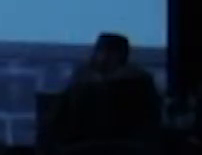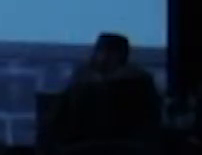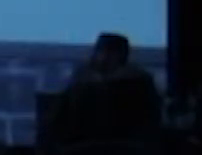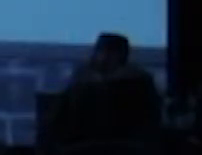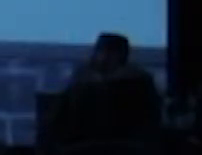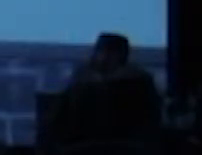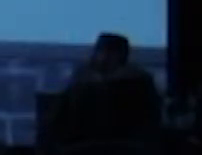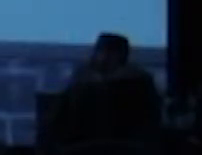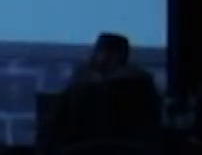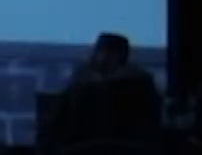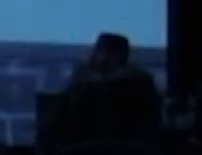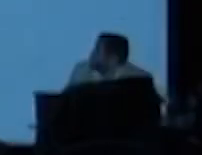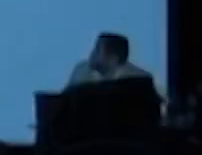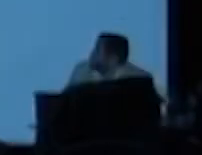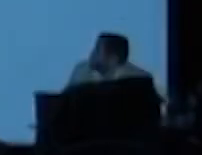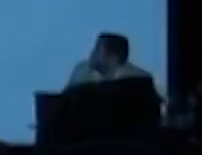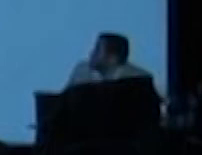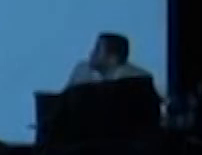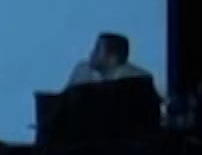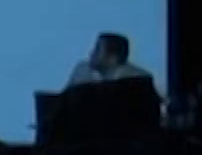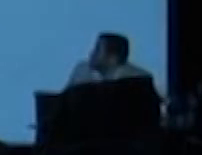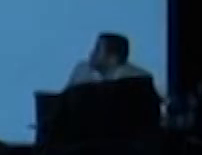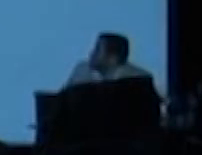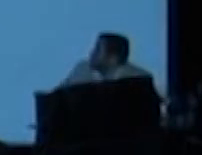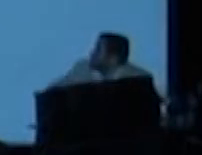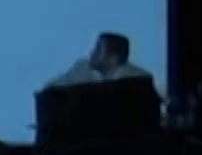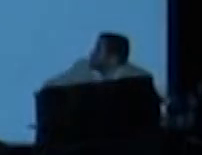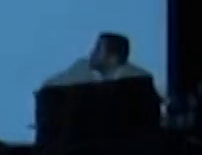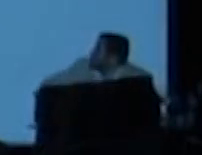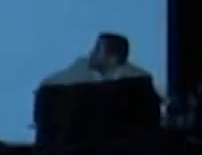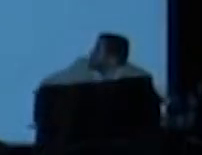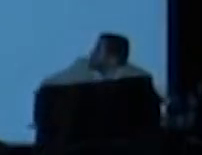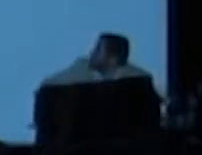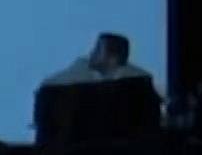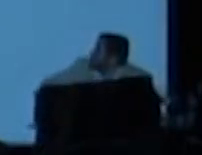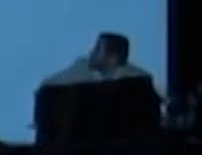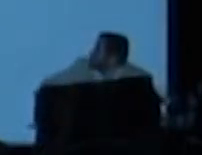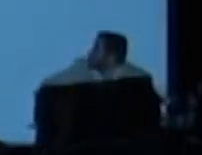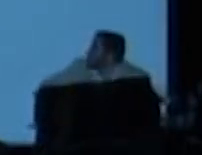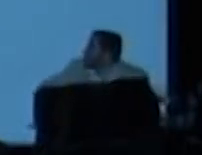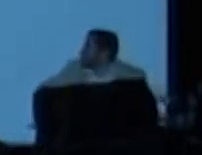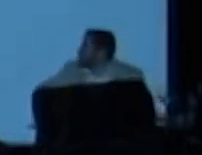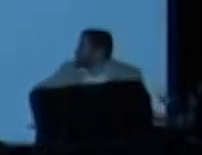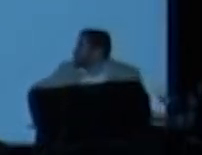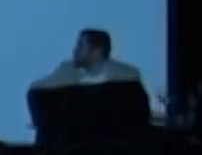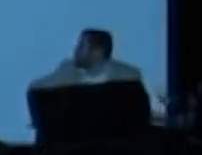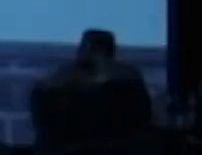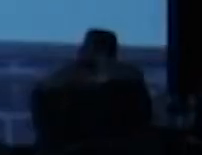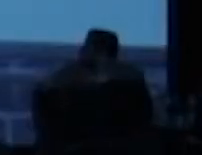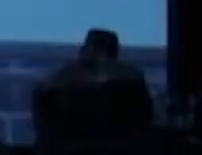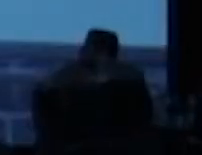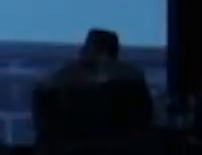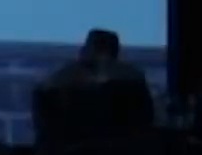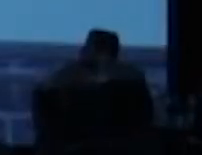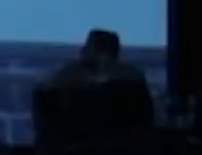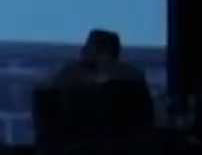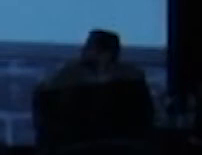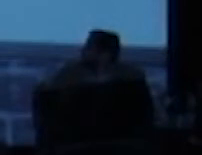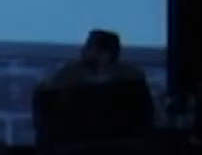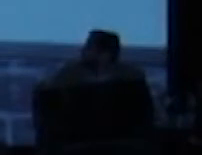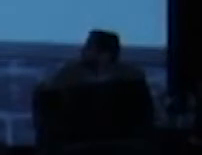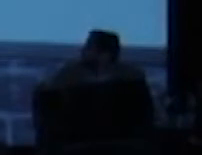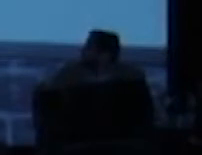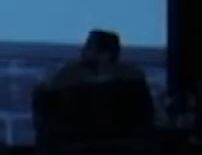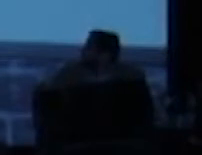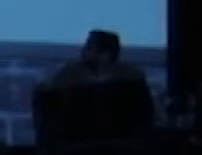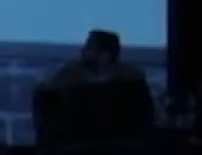o físico completamente, eu não sabia que ela atacava a parte da sexualidade. Essa doença ela